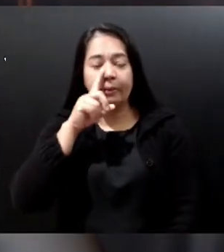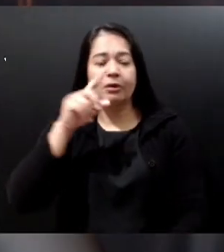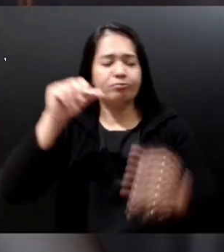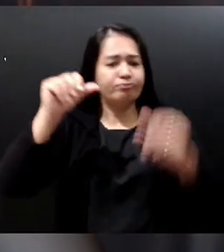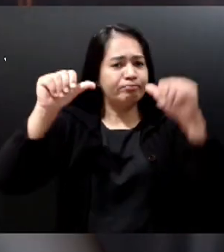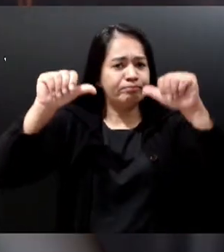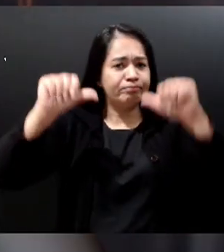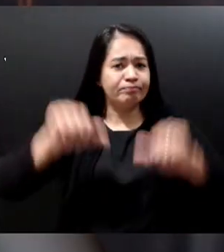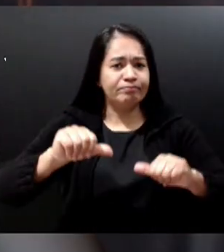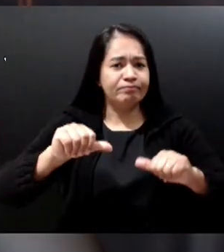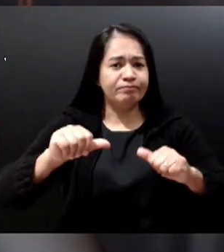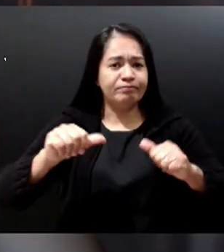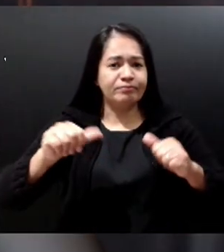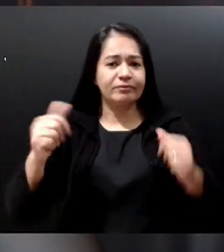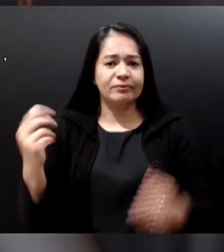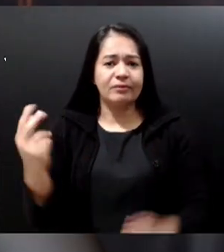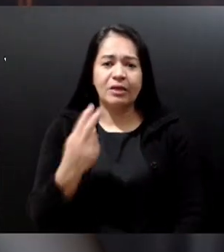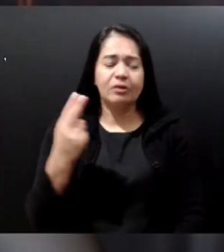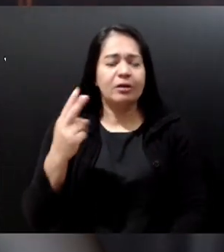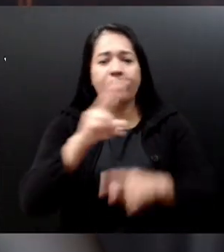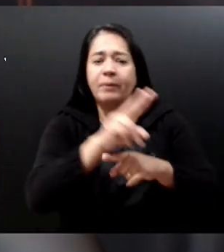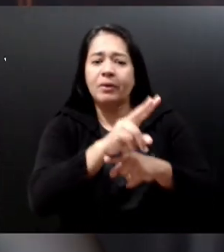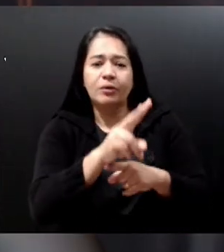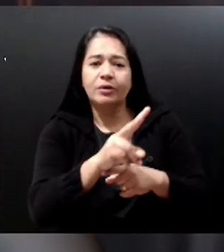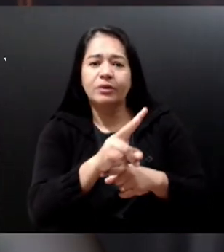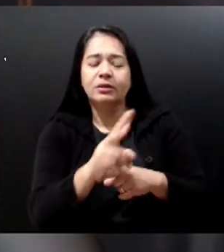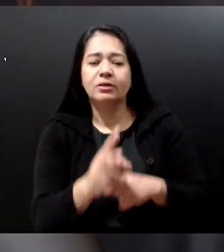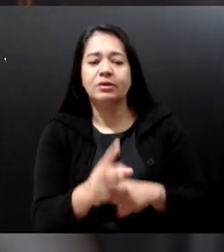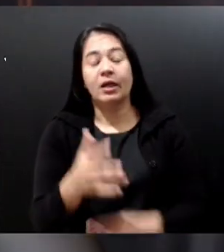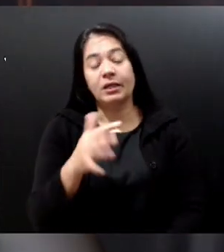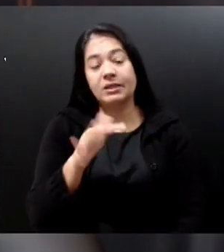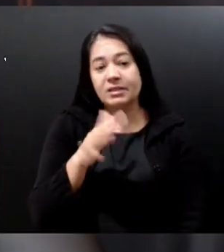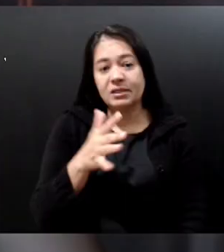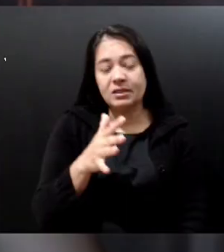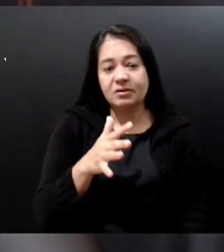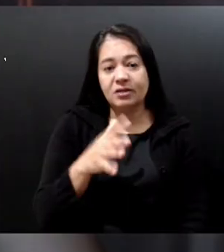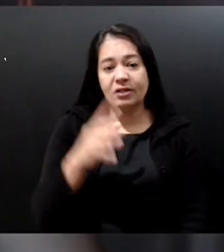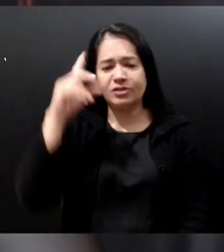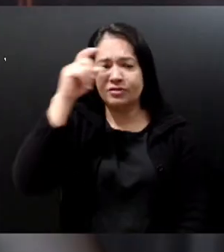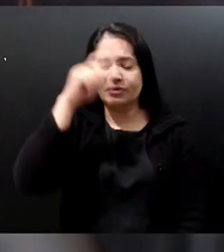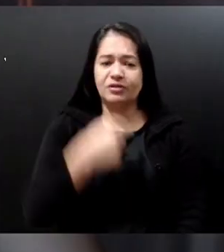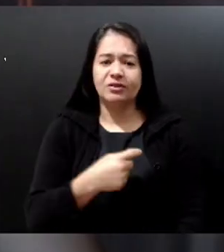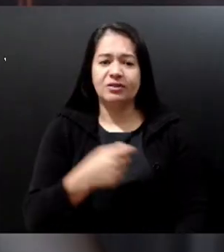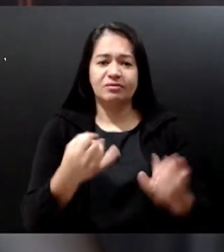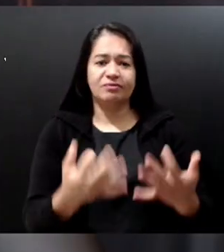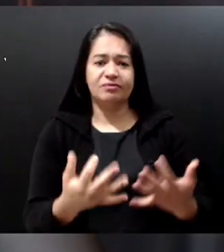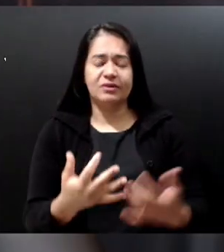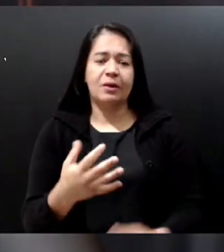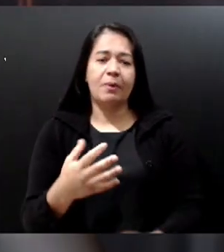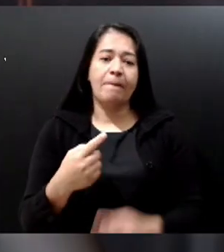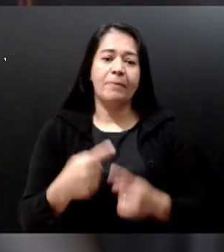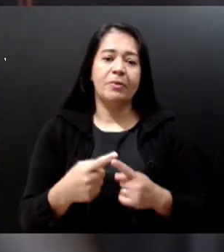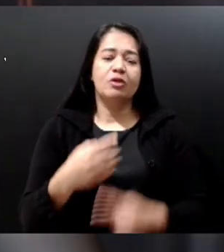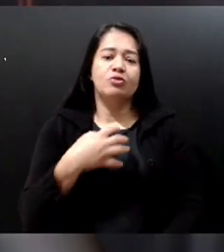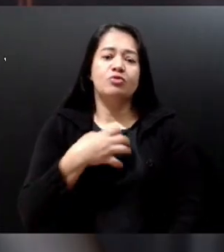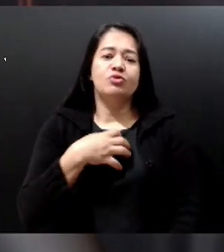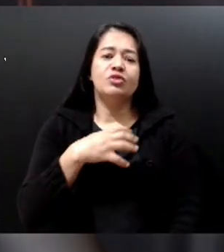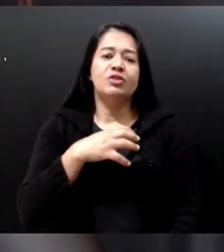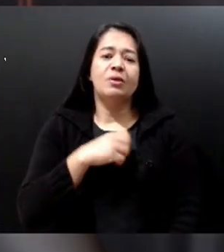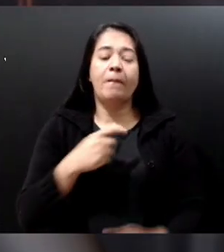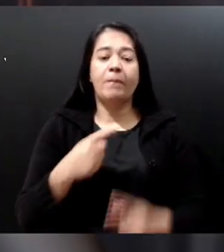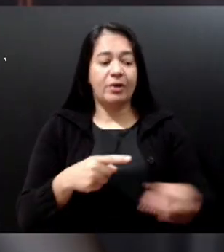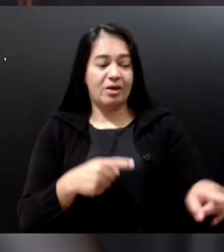não puderam cuidar, né, e às vezes até é difícil a gente falar, acaba sendo um gesto de amor, porque aquela pessoa sente que ela não pode cuidar,